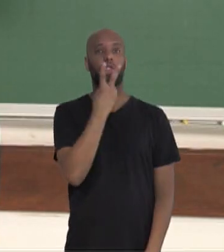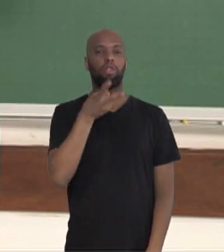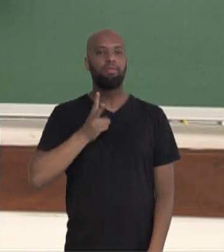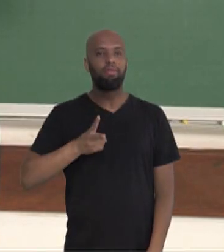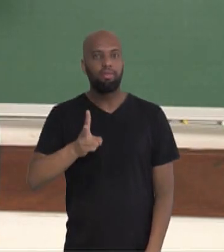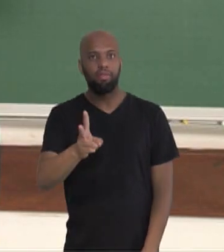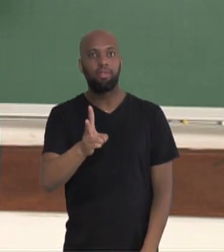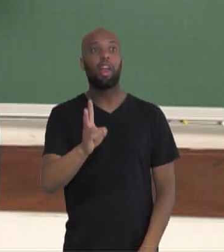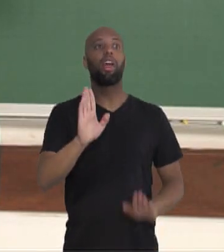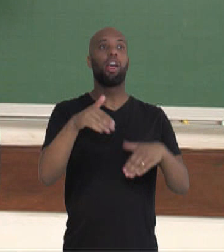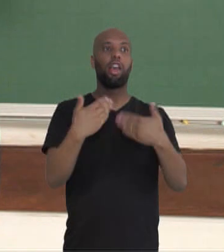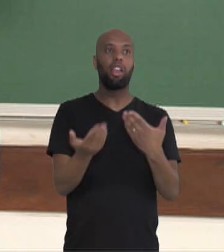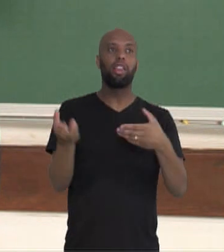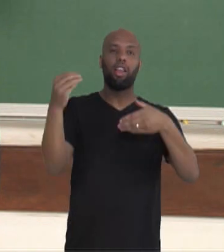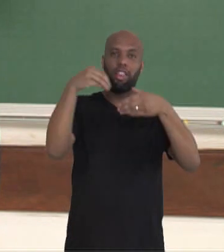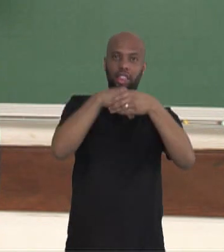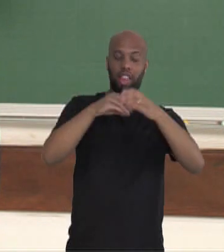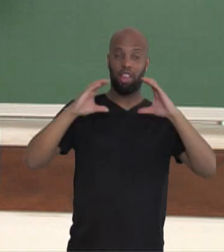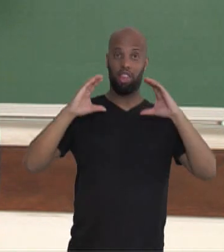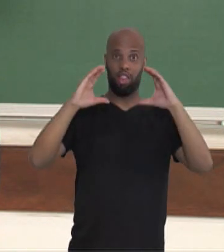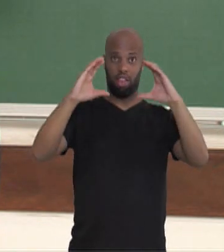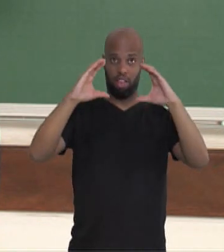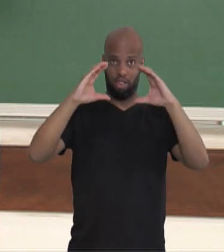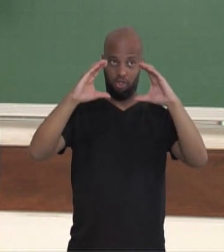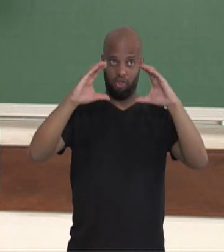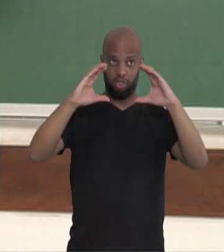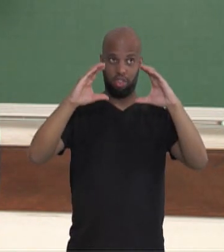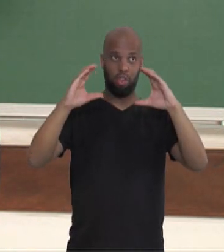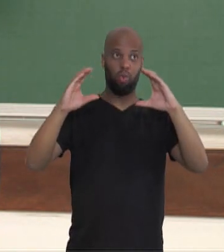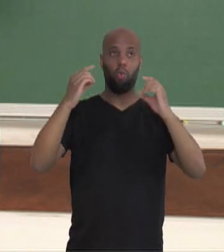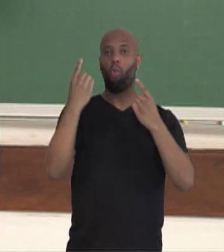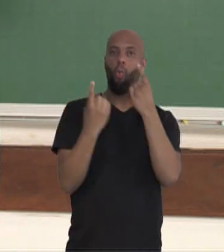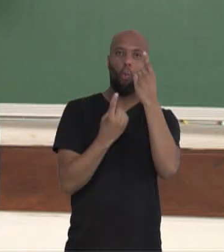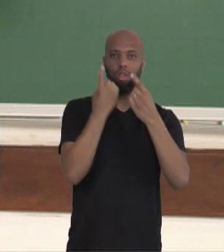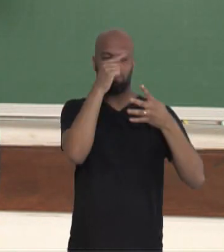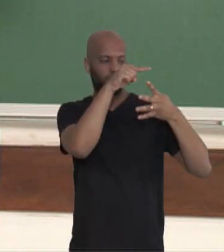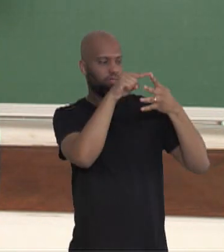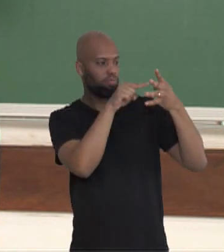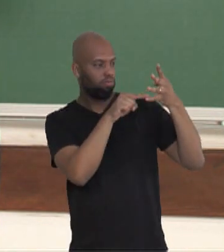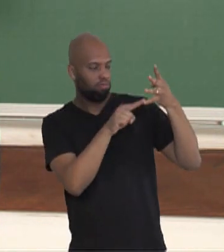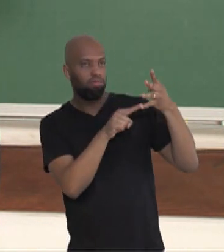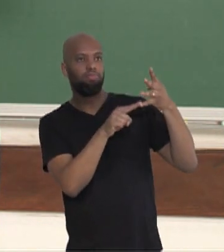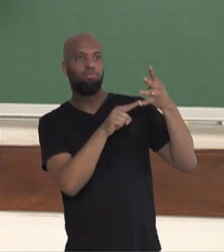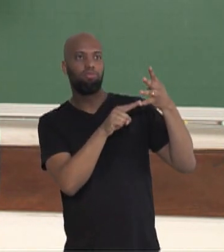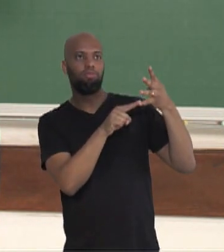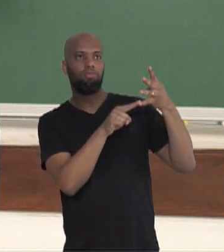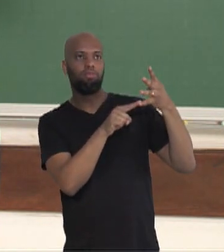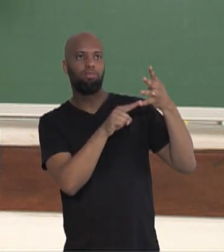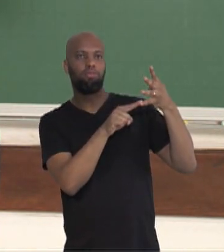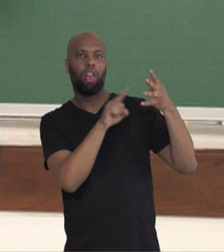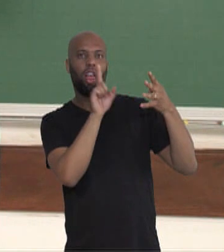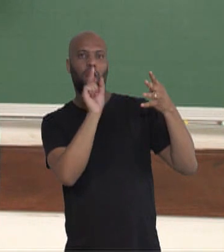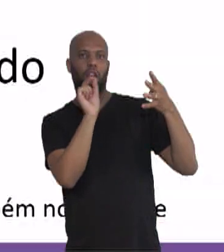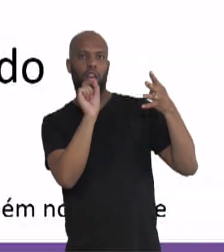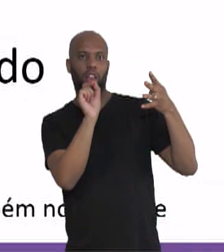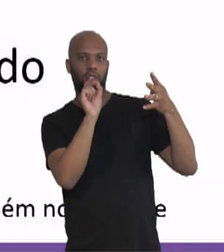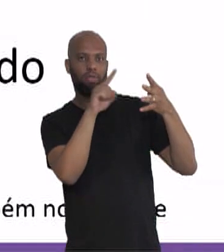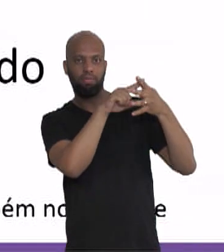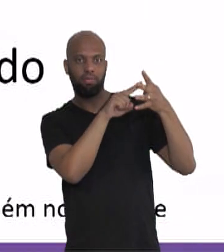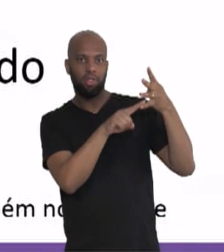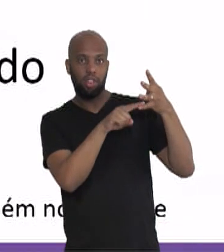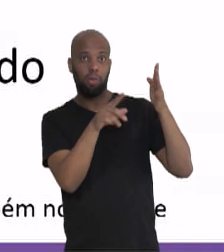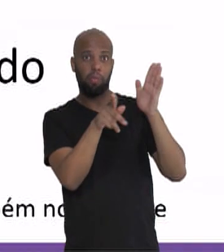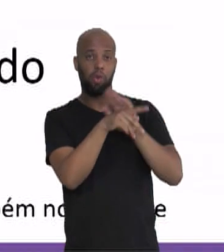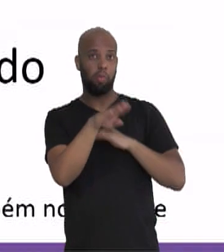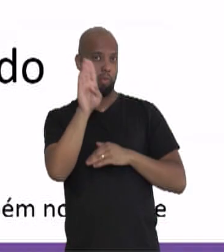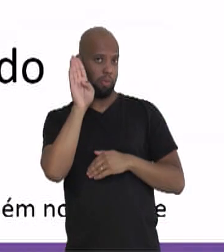ali. Dentro da nossa função aqui, qual vai ser, tá? O parâmetro